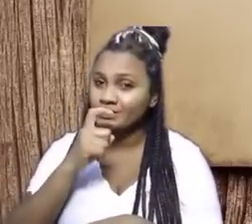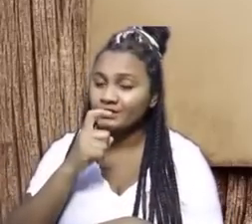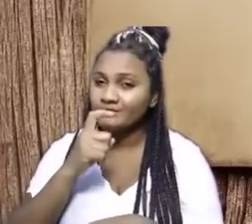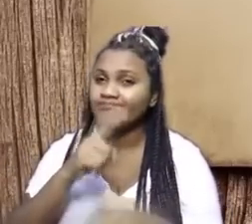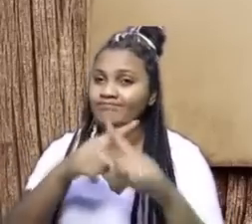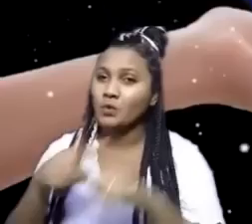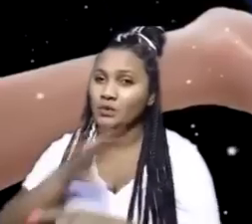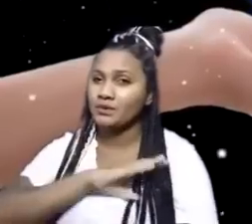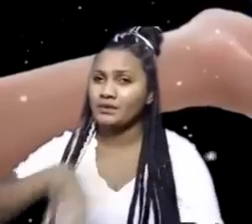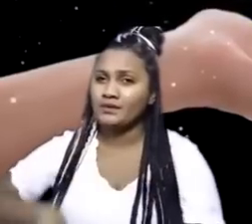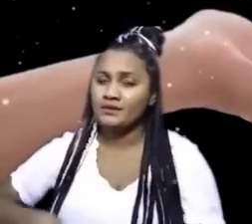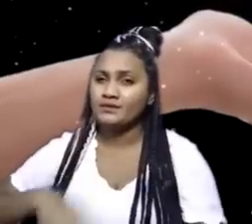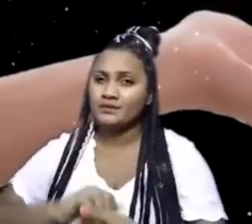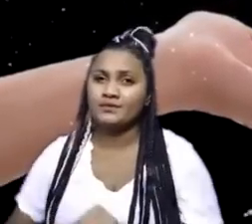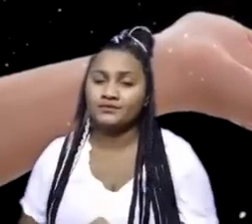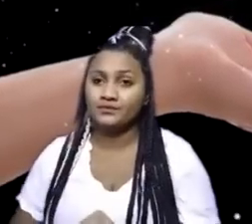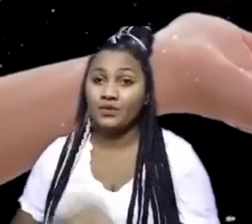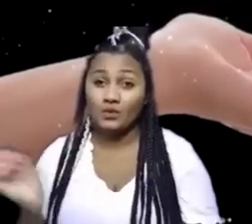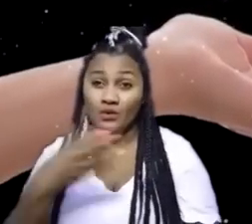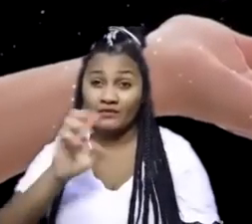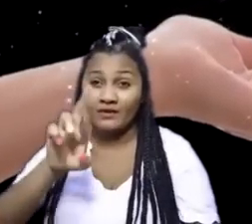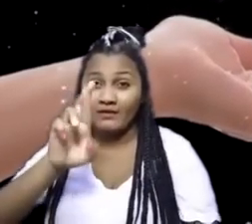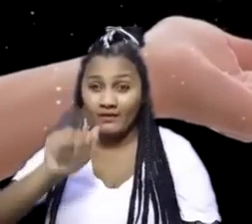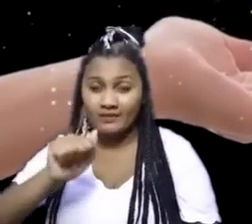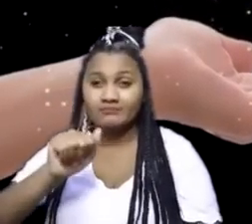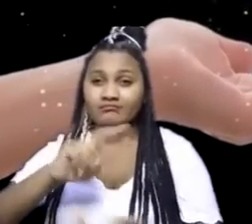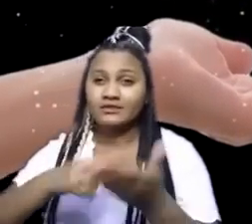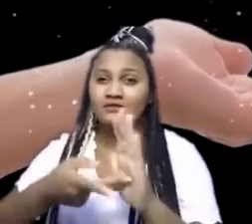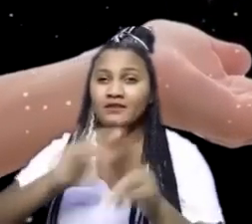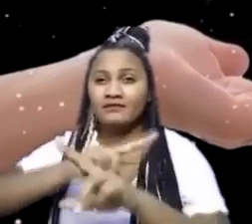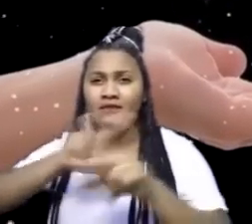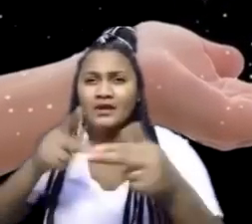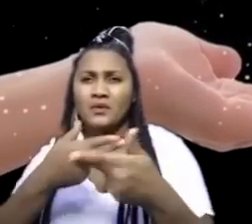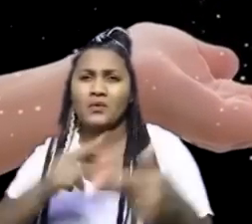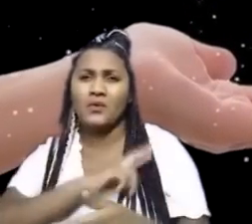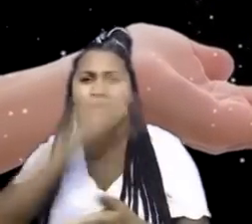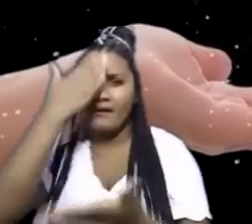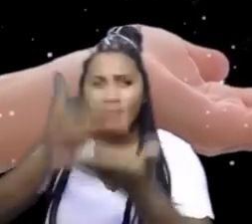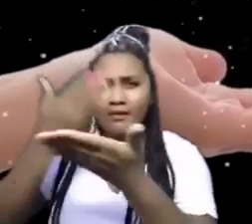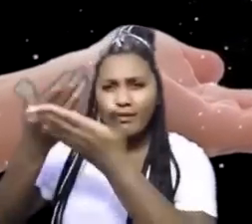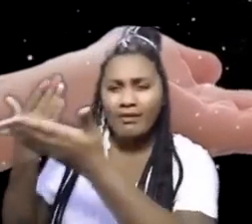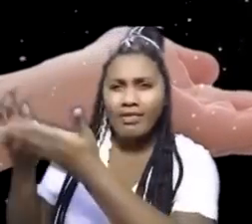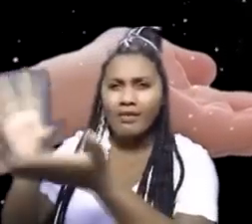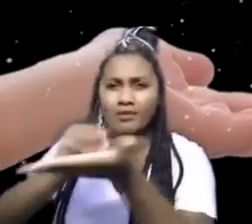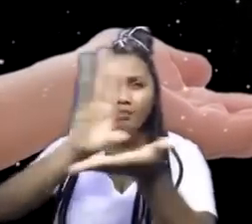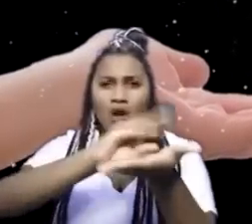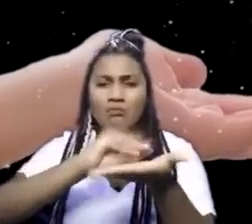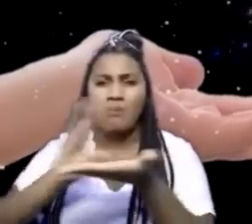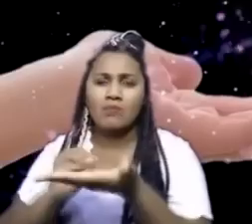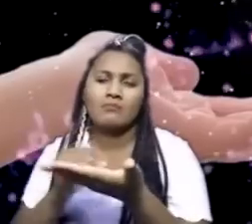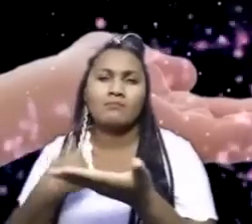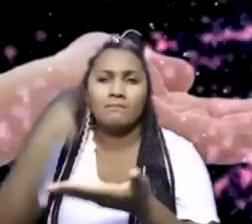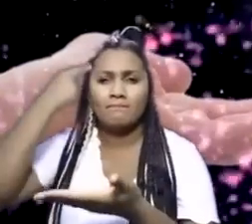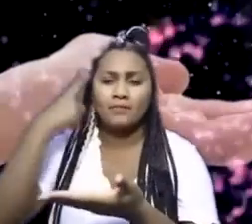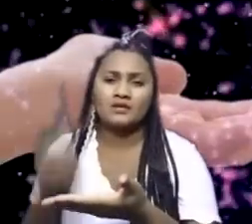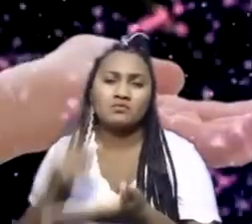anticristo. O movimento chamado de Nova Era é um conjunto de diferentes crenças com o objetivo de buscar uma verdade